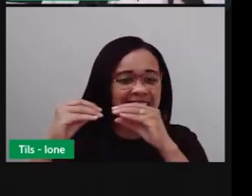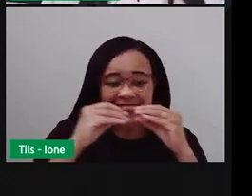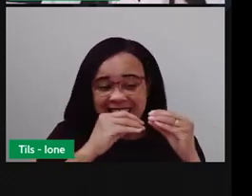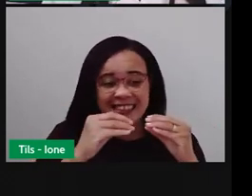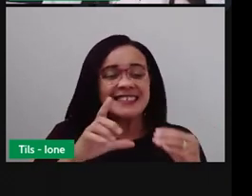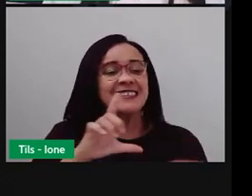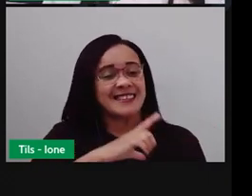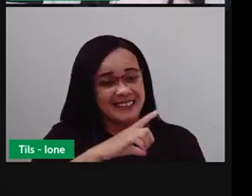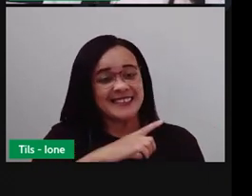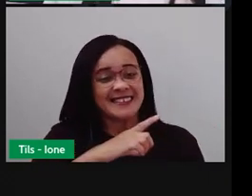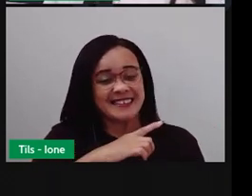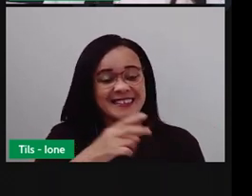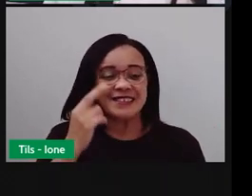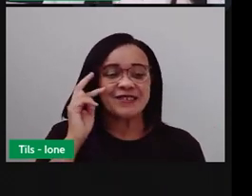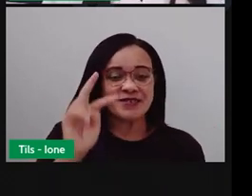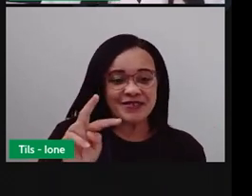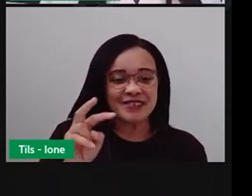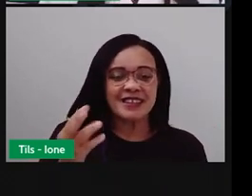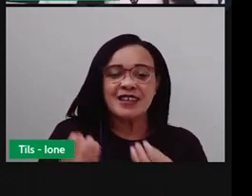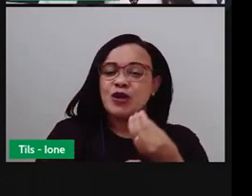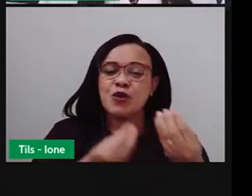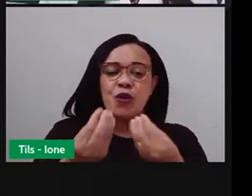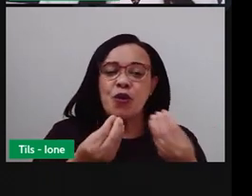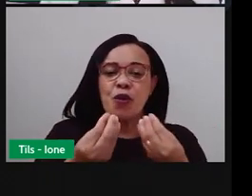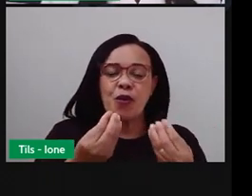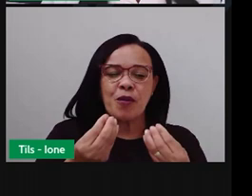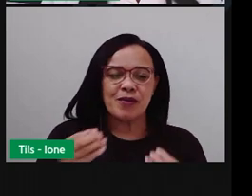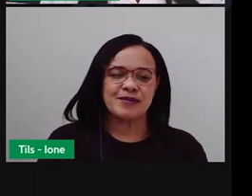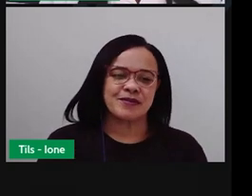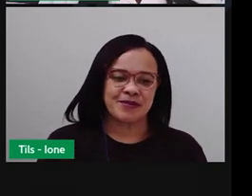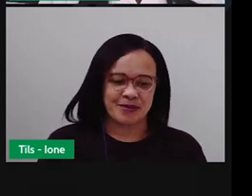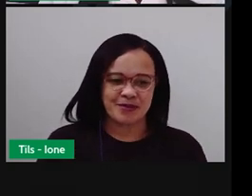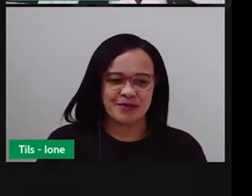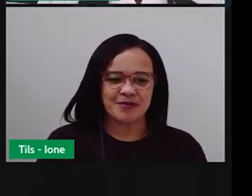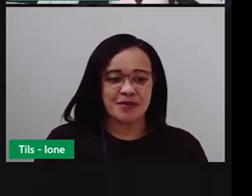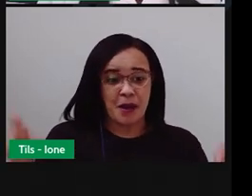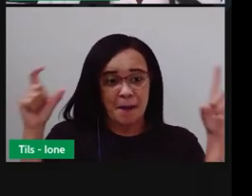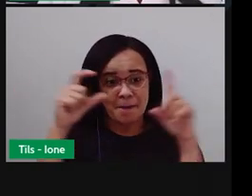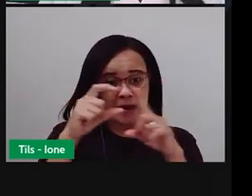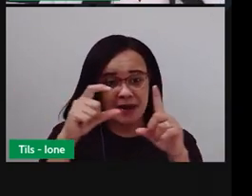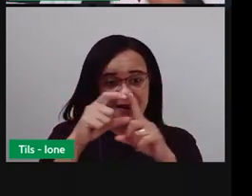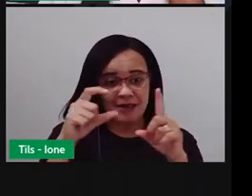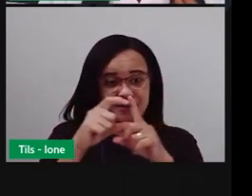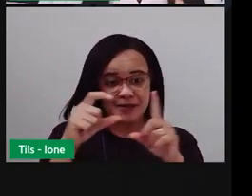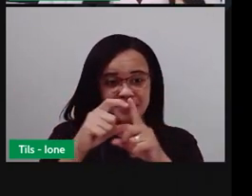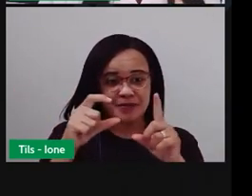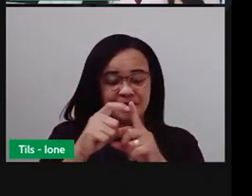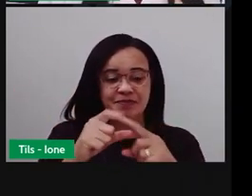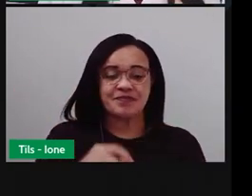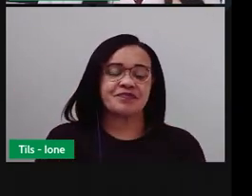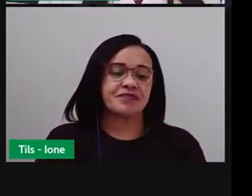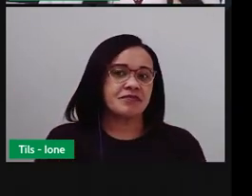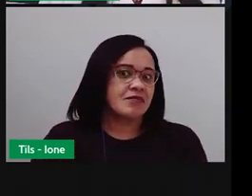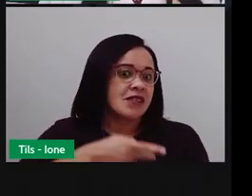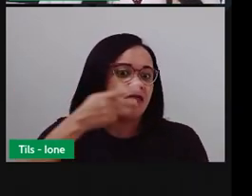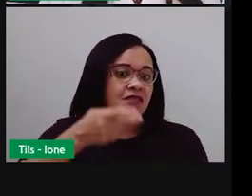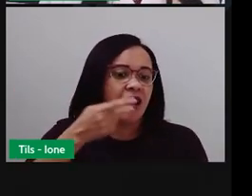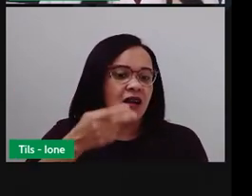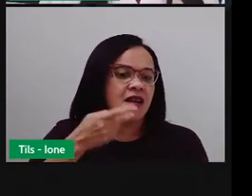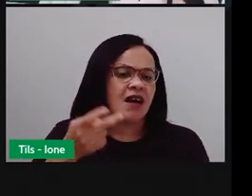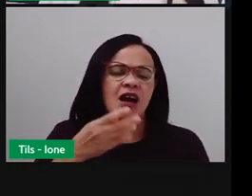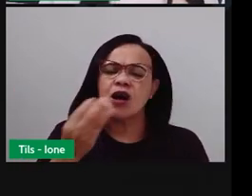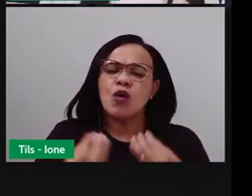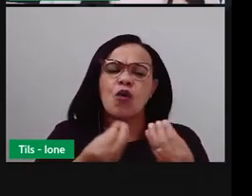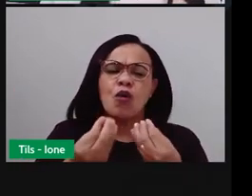Olha, vamos ver como é que a gente faz para segmentar oralmente essa palavra em